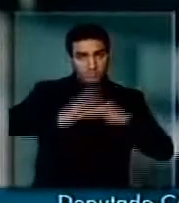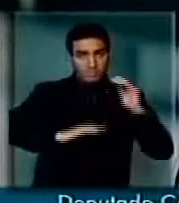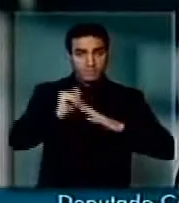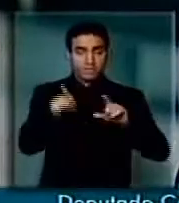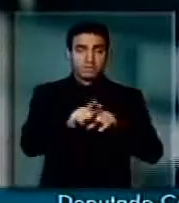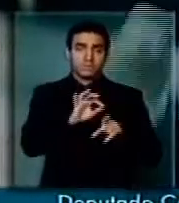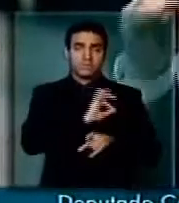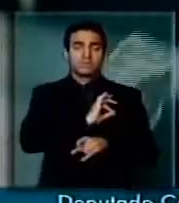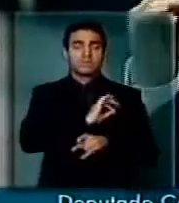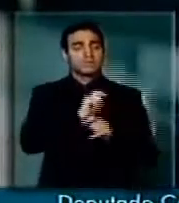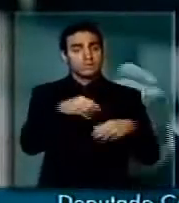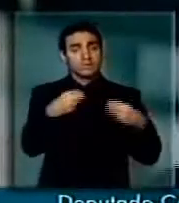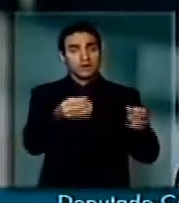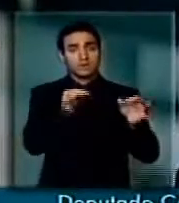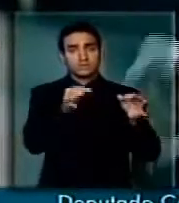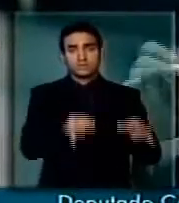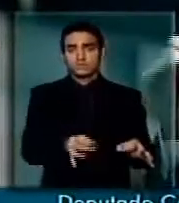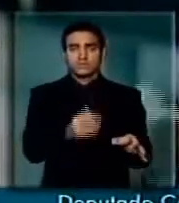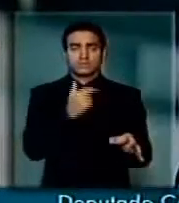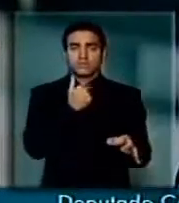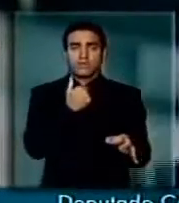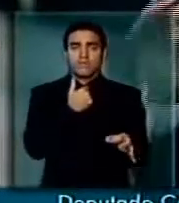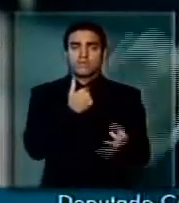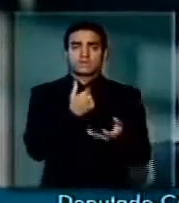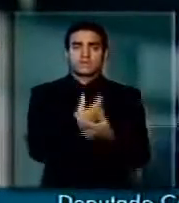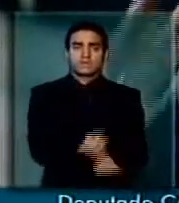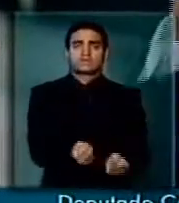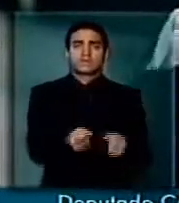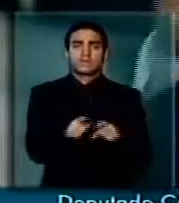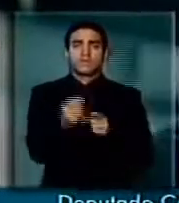da dignidade. Não é possível mais falar em segurança pública